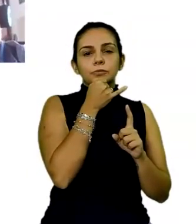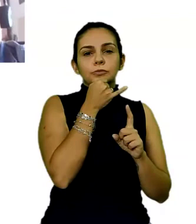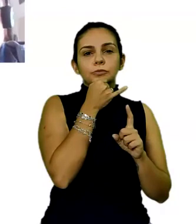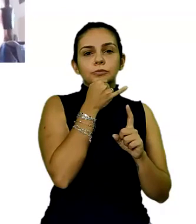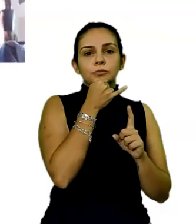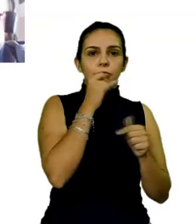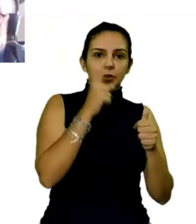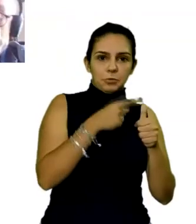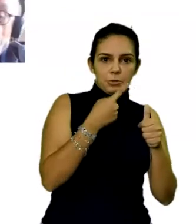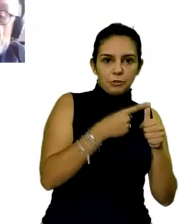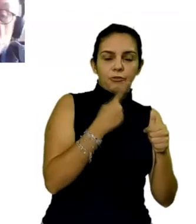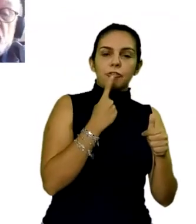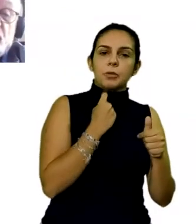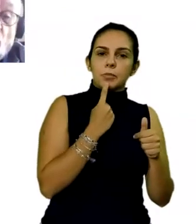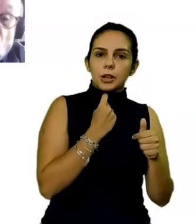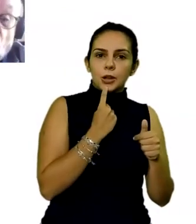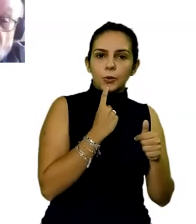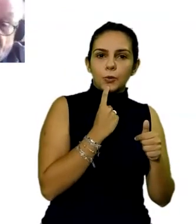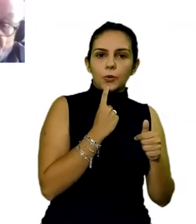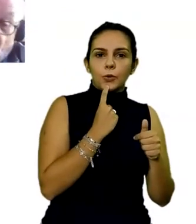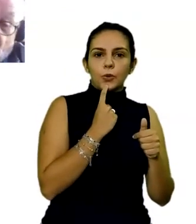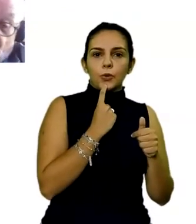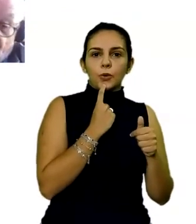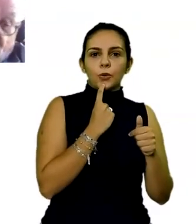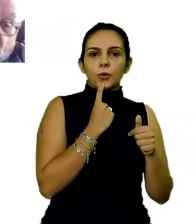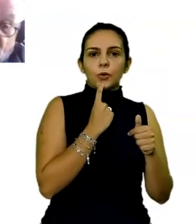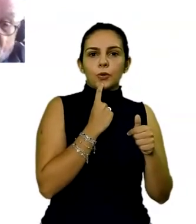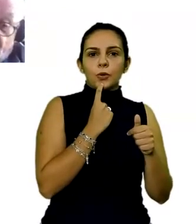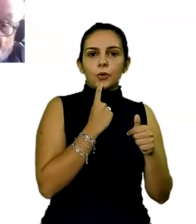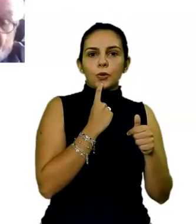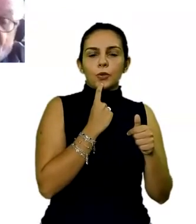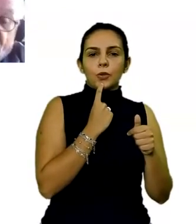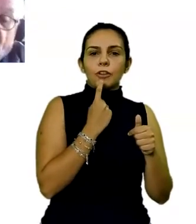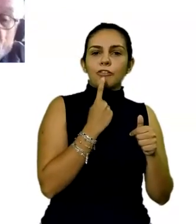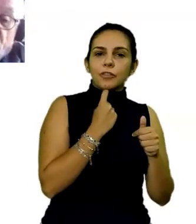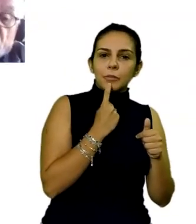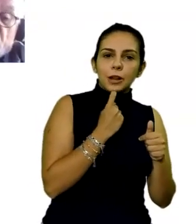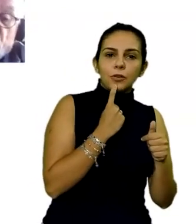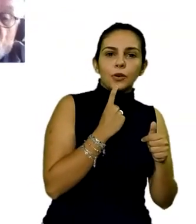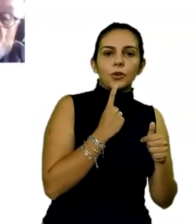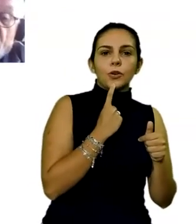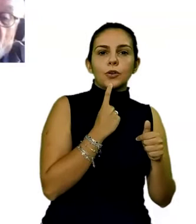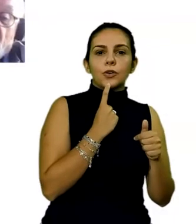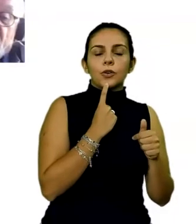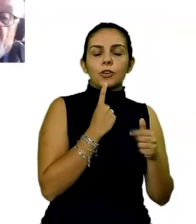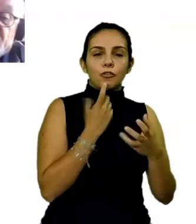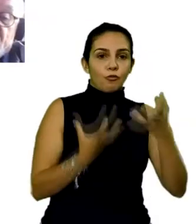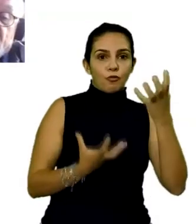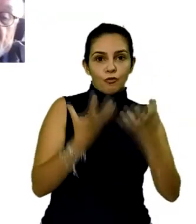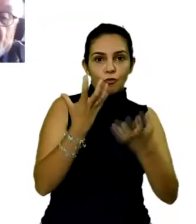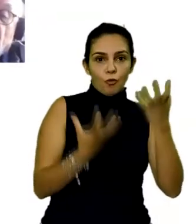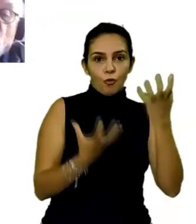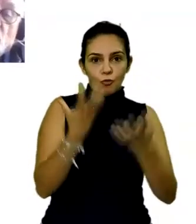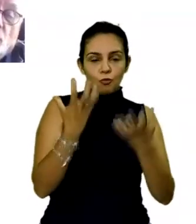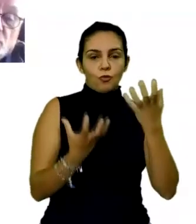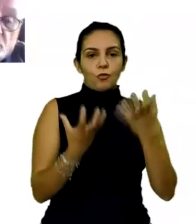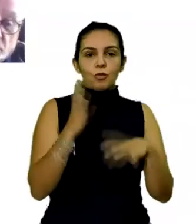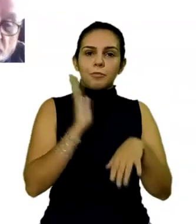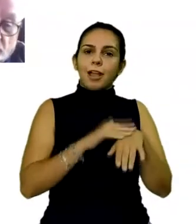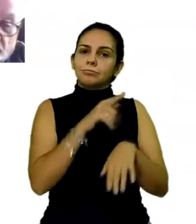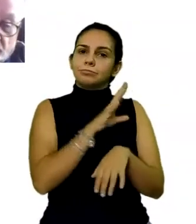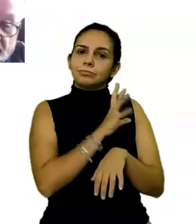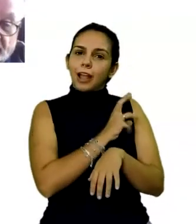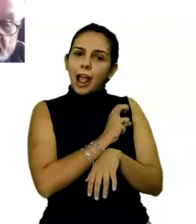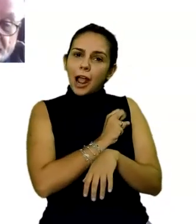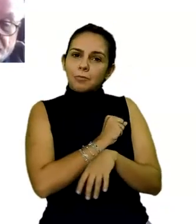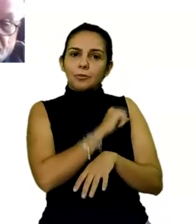o primeiro, vermelho, que é o pingo de fogo porque é vermelho e tal, o pingo de fogo ele é o mais amoroso